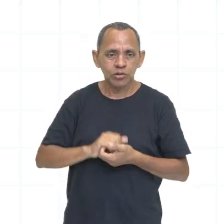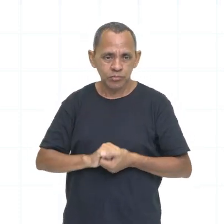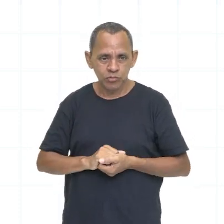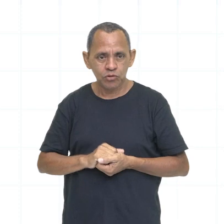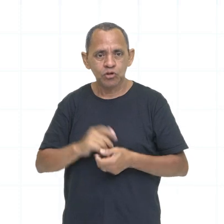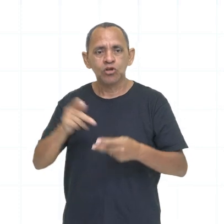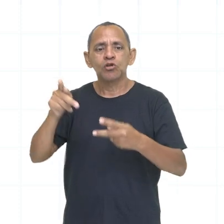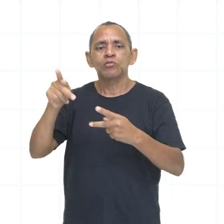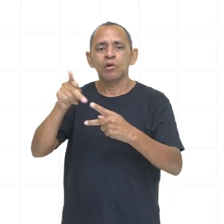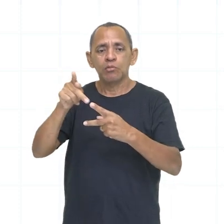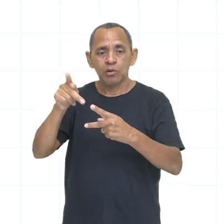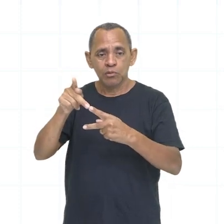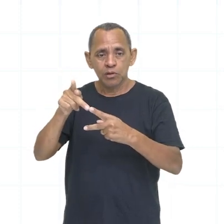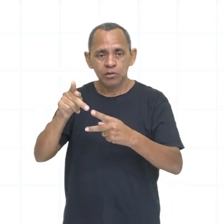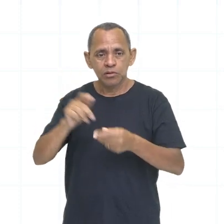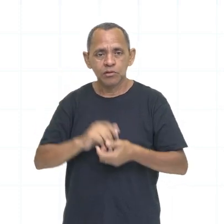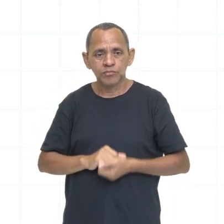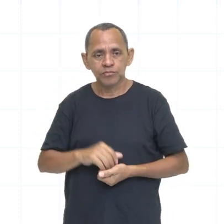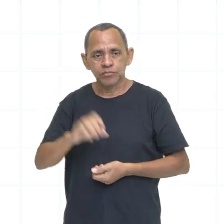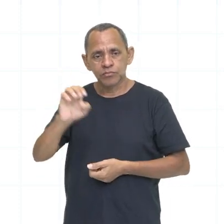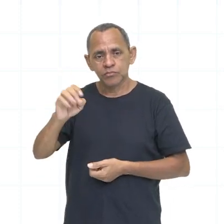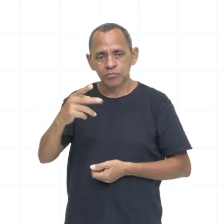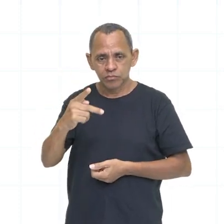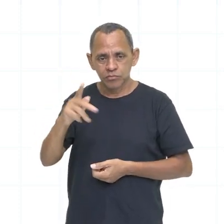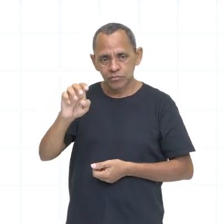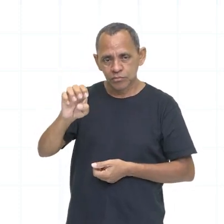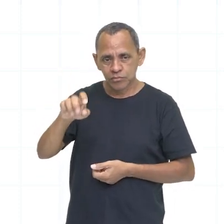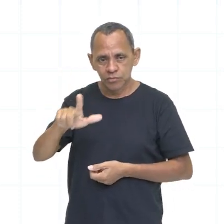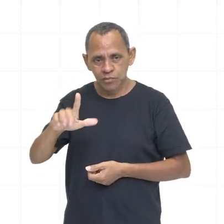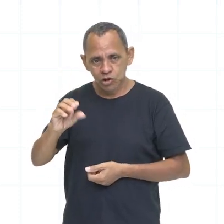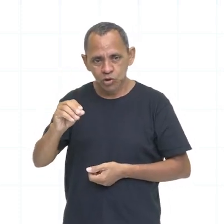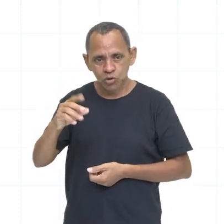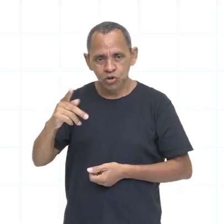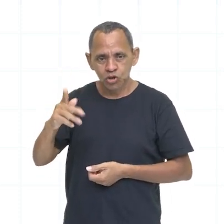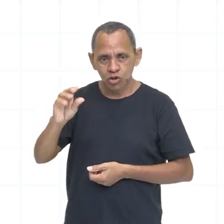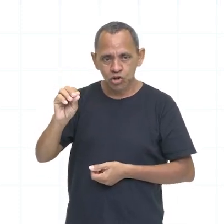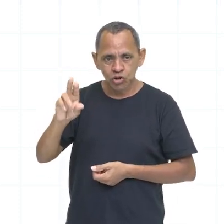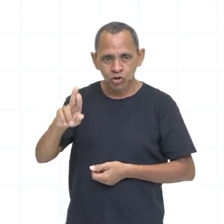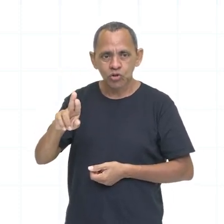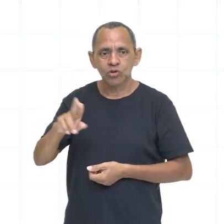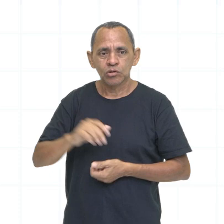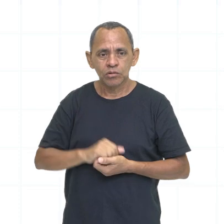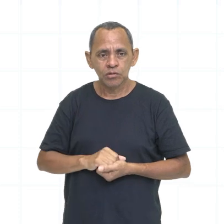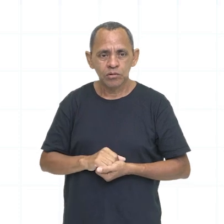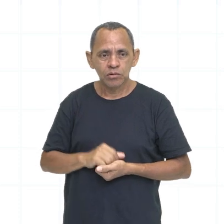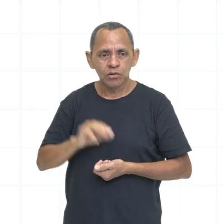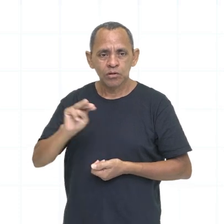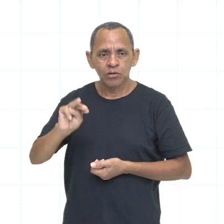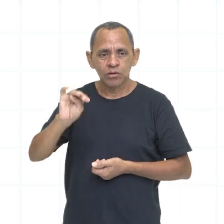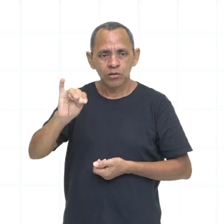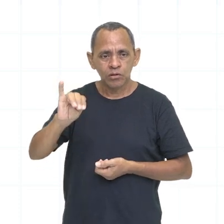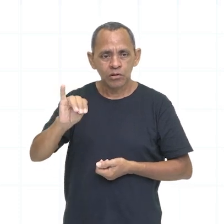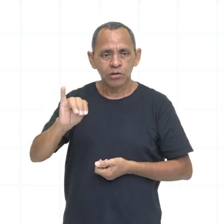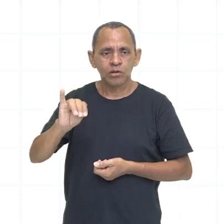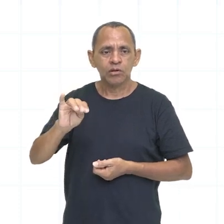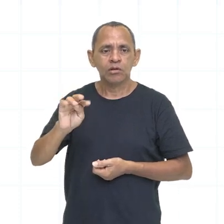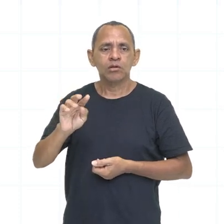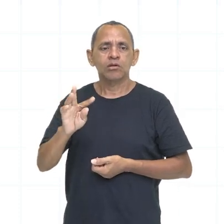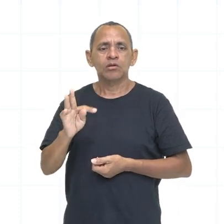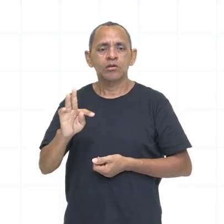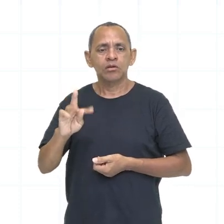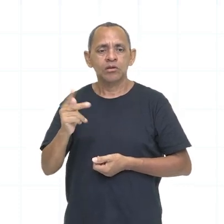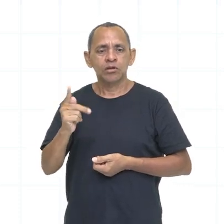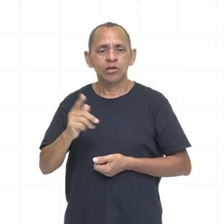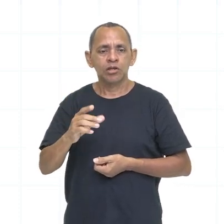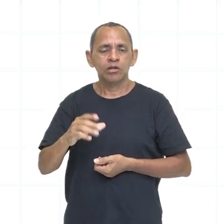tradução pelo, por, aí depende do contexto. E with, uma preposição que significa com,